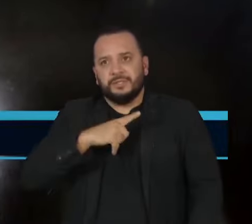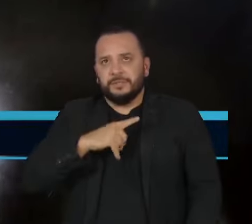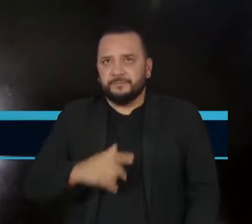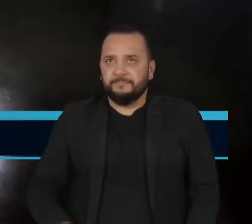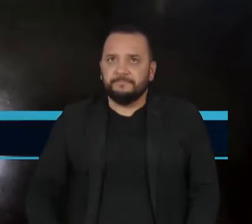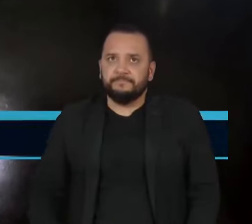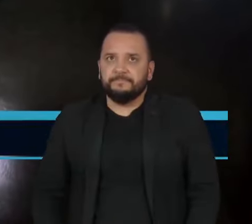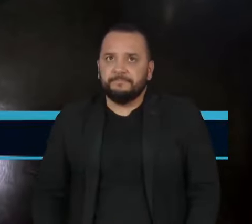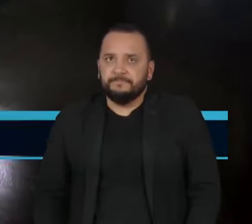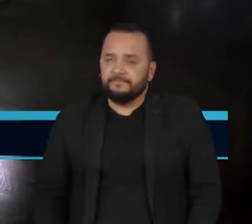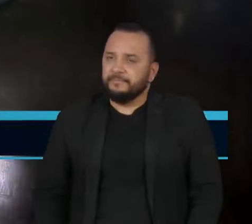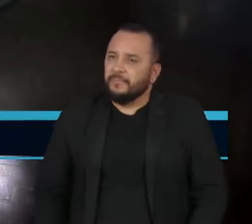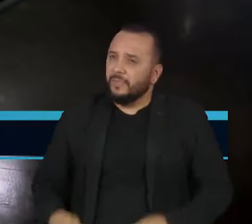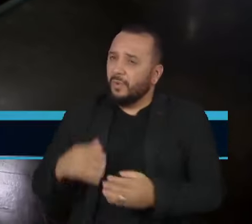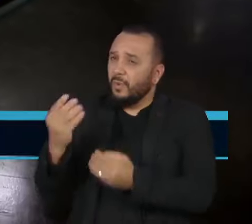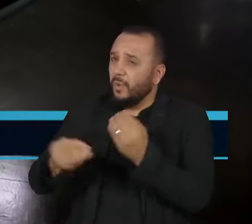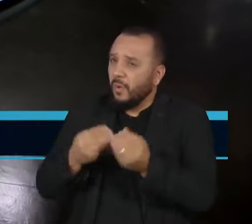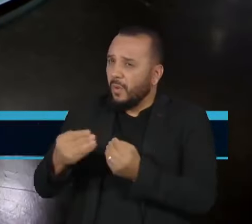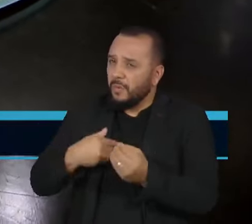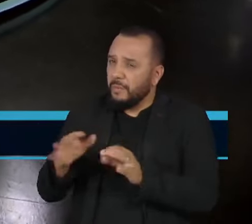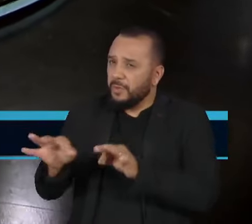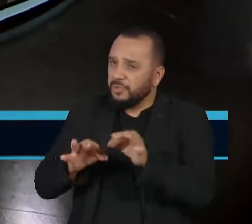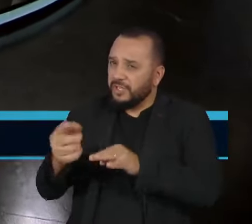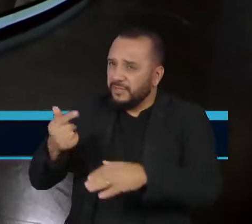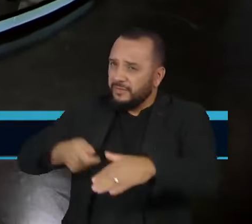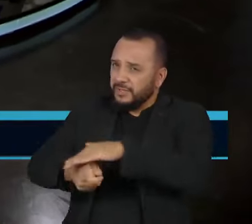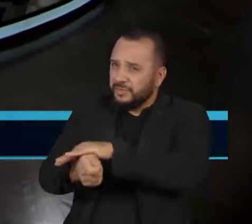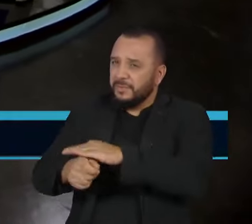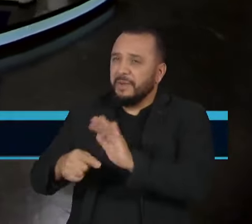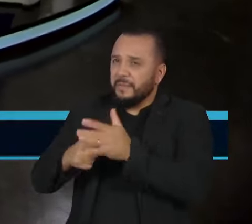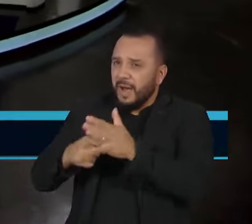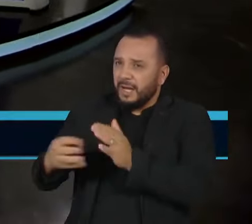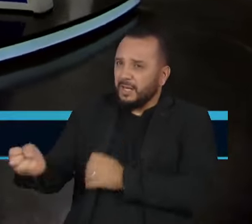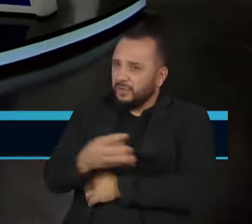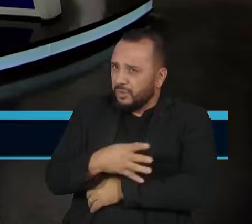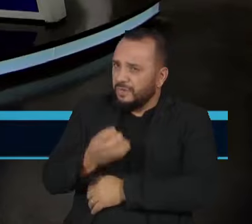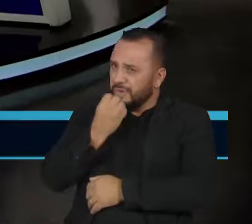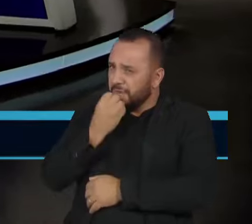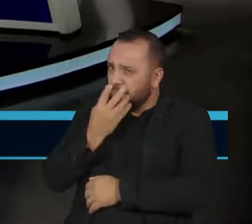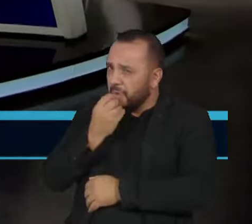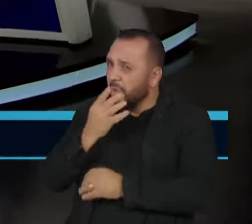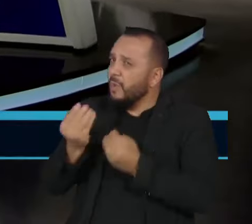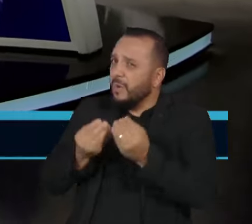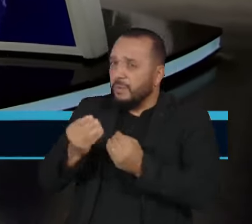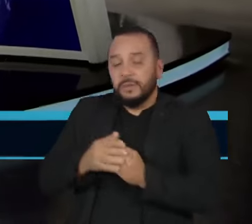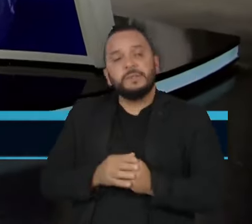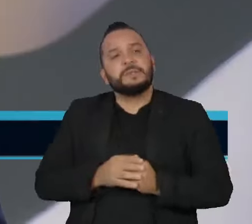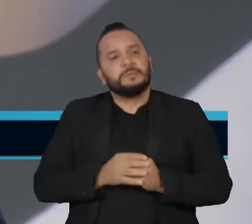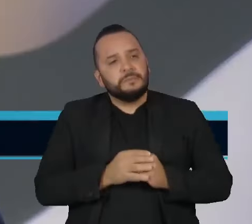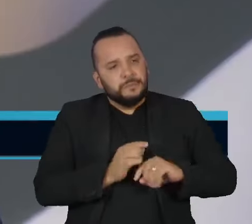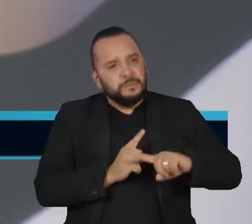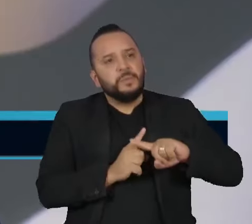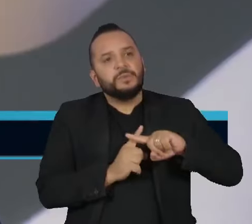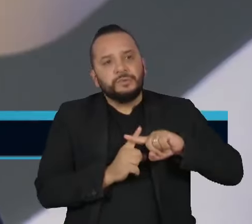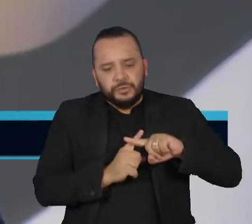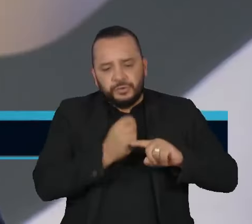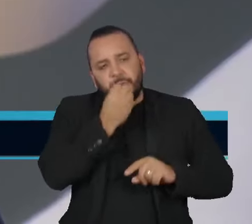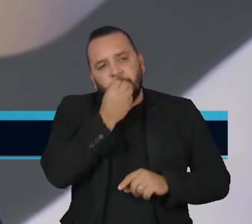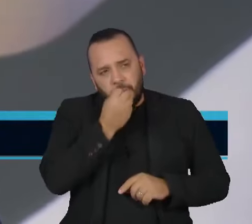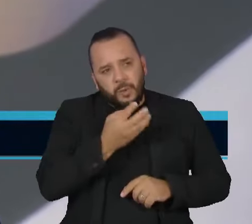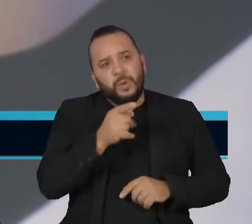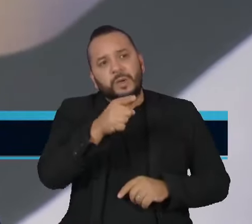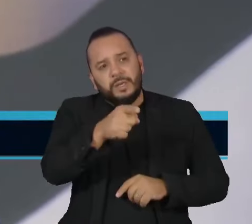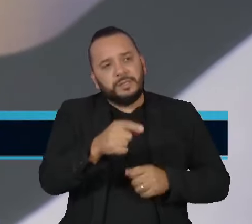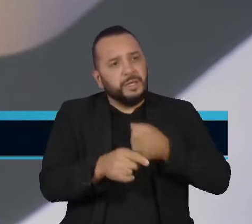jesner Qual é o potencial de impacto desse programa Olha acho acho uma medida extremamente positiva esse número da